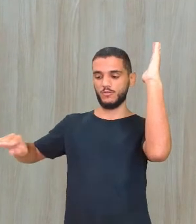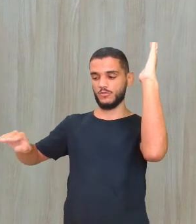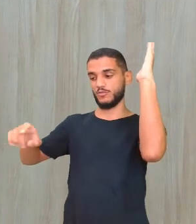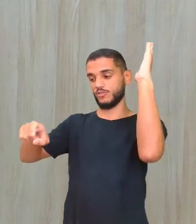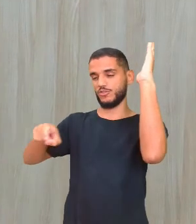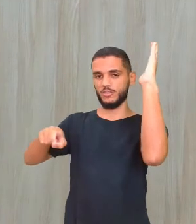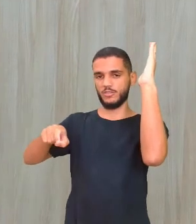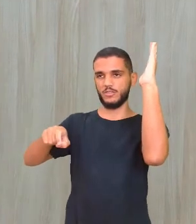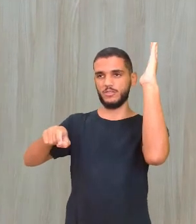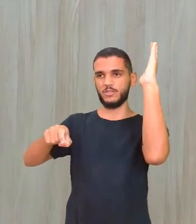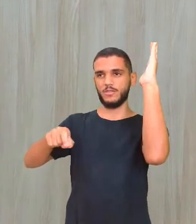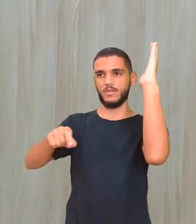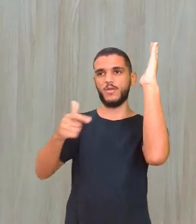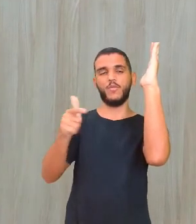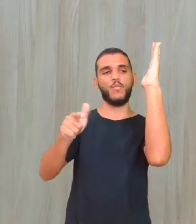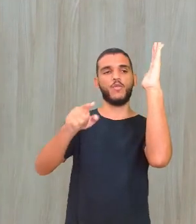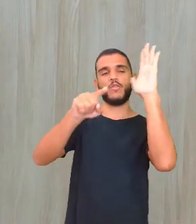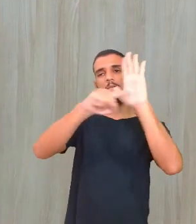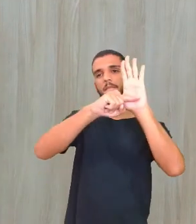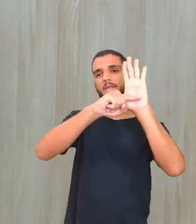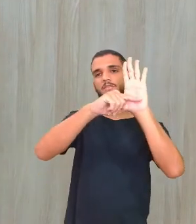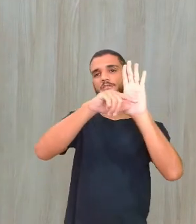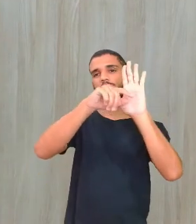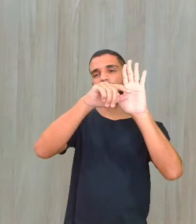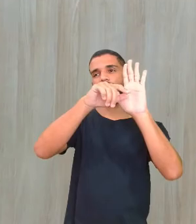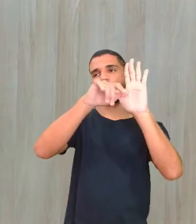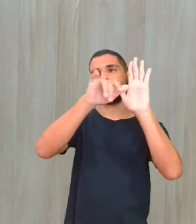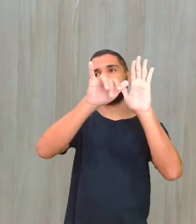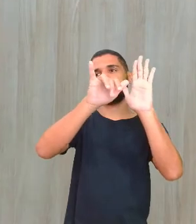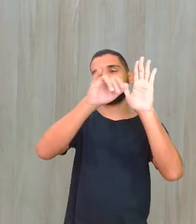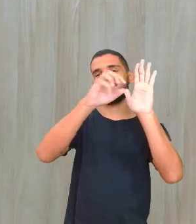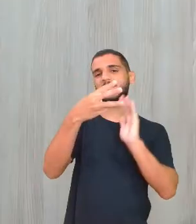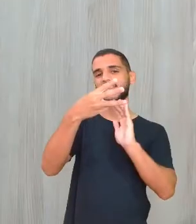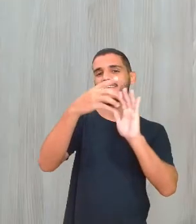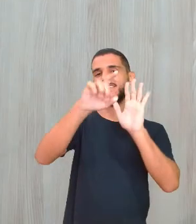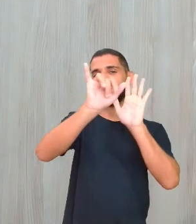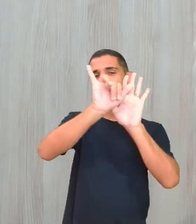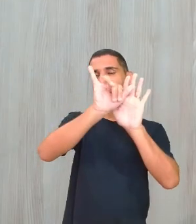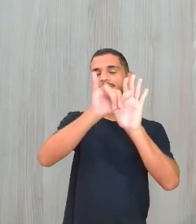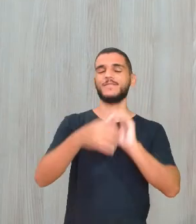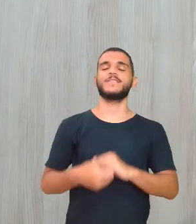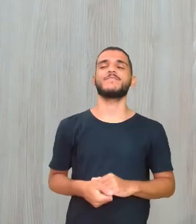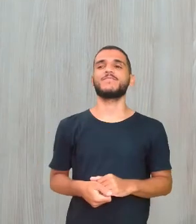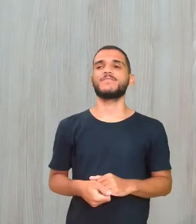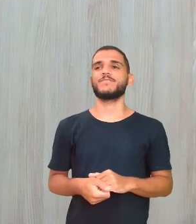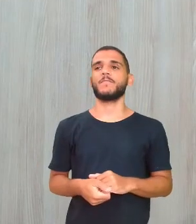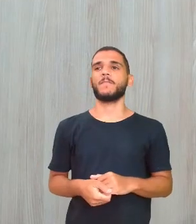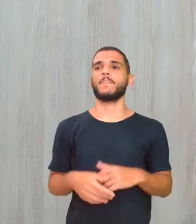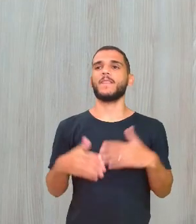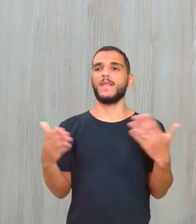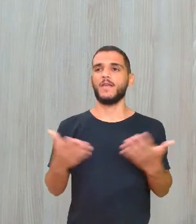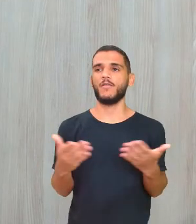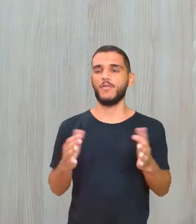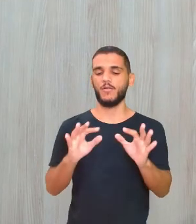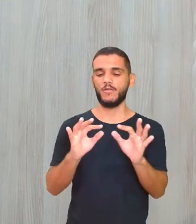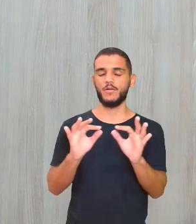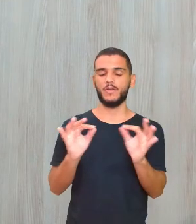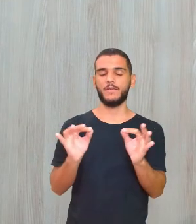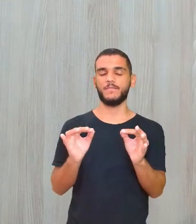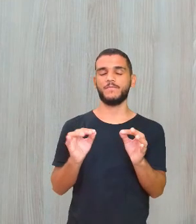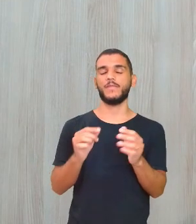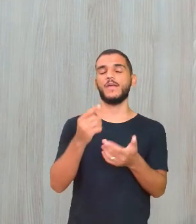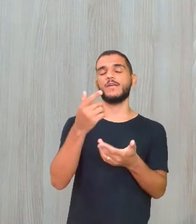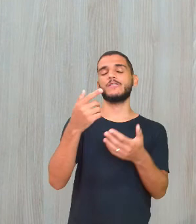pessoal? E aí, Marta? Vamos lá? Valendo 1 milhão? Agora, ligando os pontos P, Q